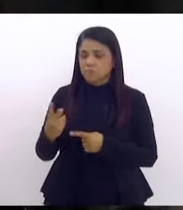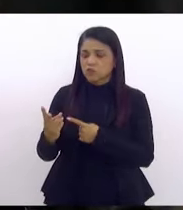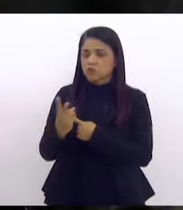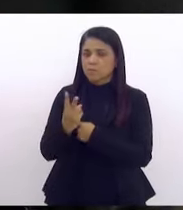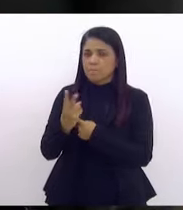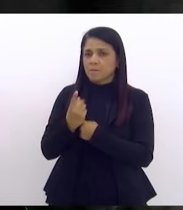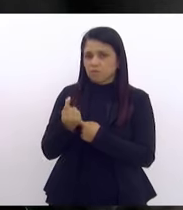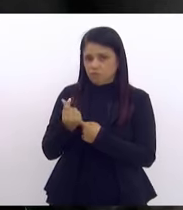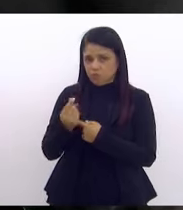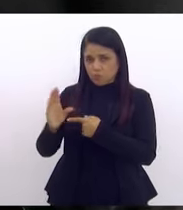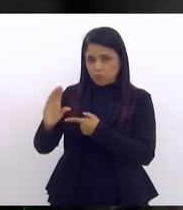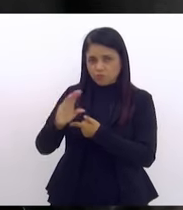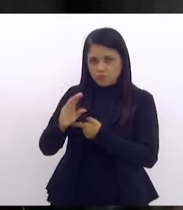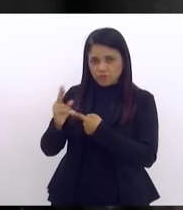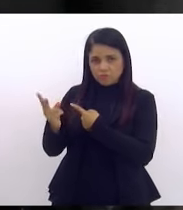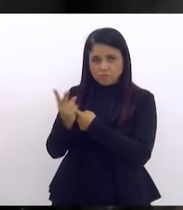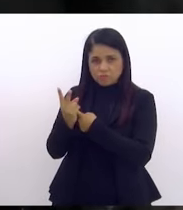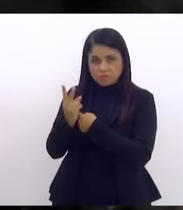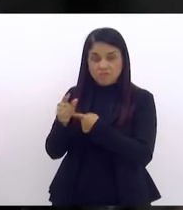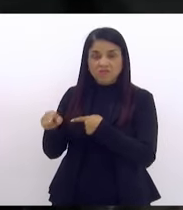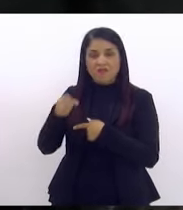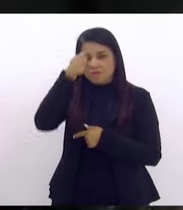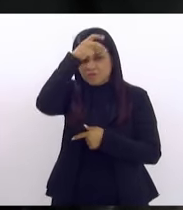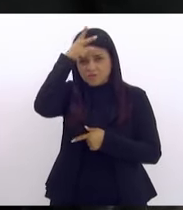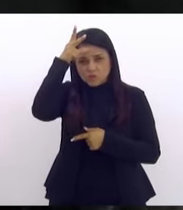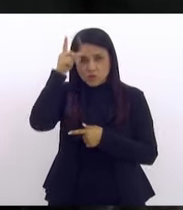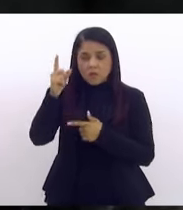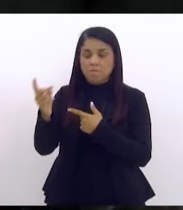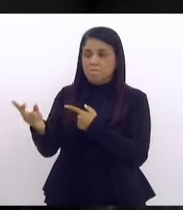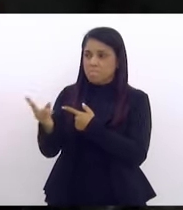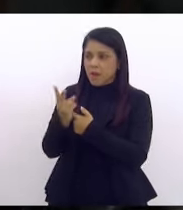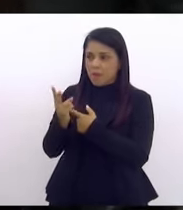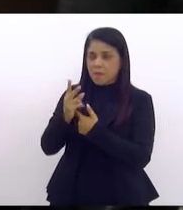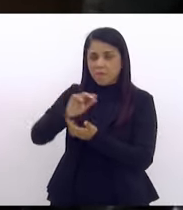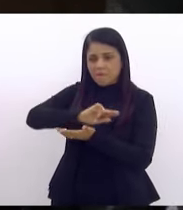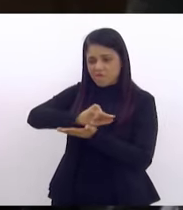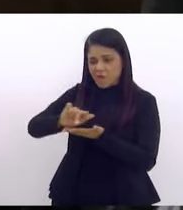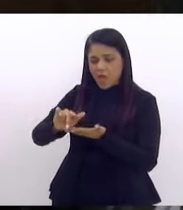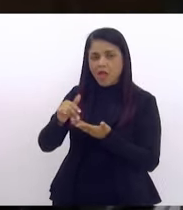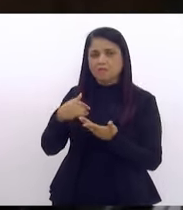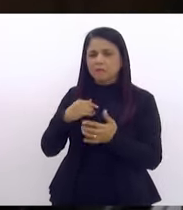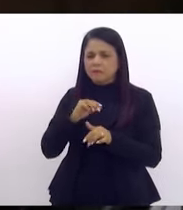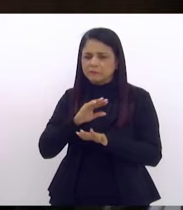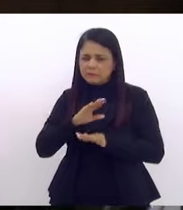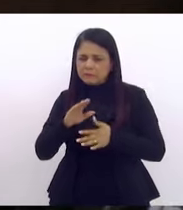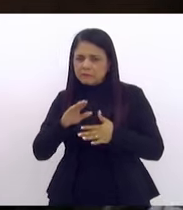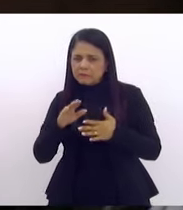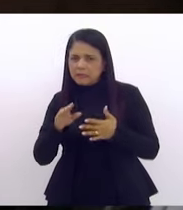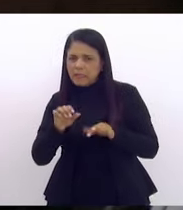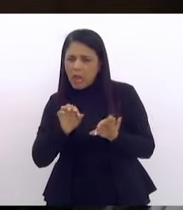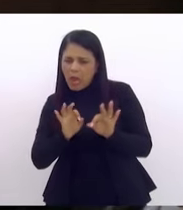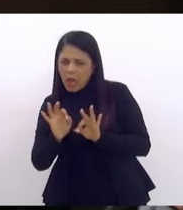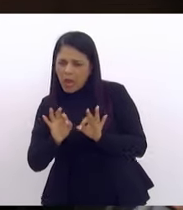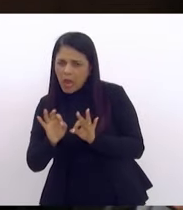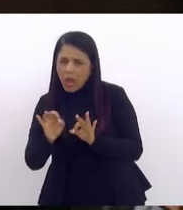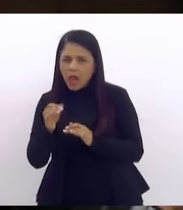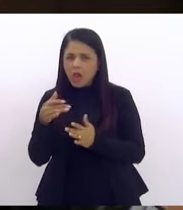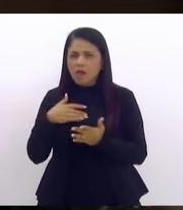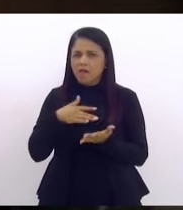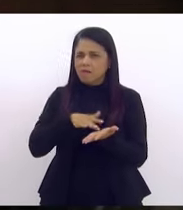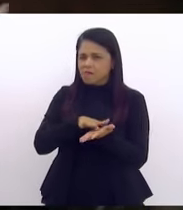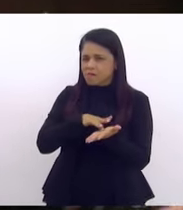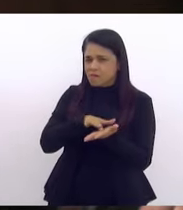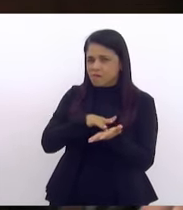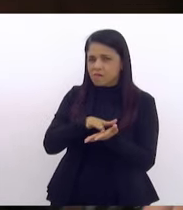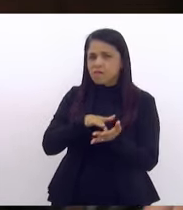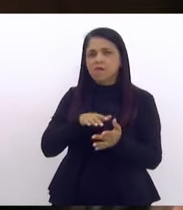empréstimos. Né? A Prefeitura do Rio vem fazendo diversos empréstimos para maquiar a cidade. O prefeito é profissional nisso,